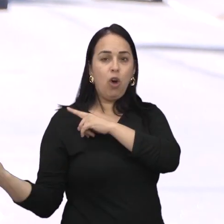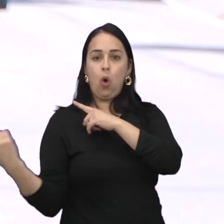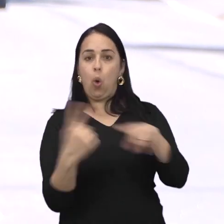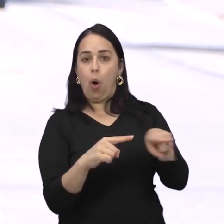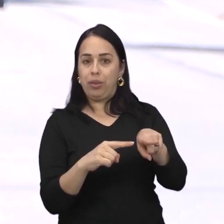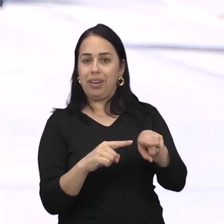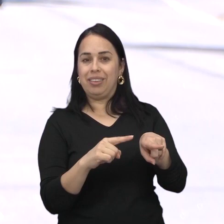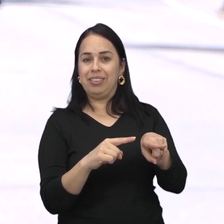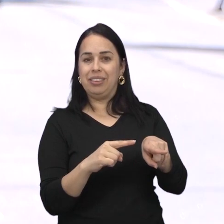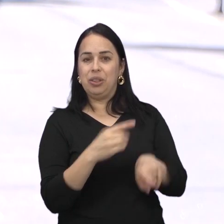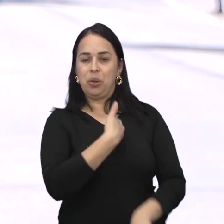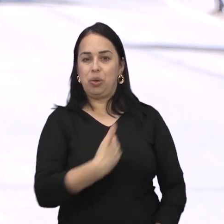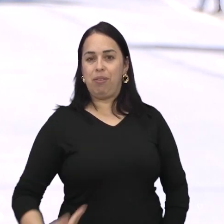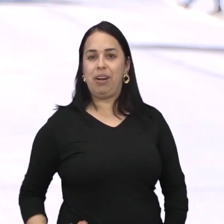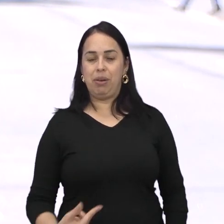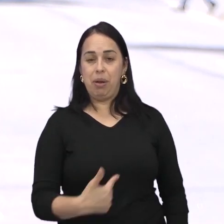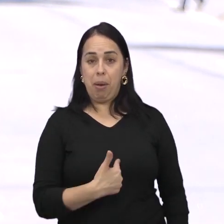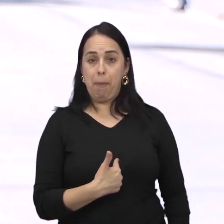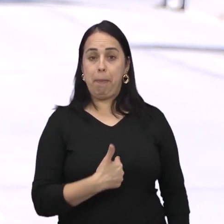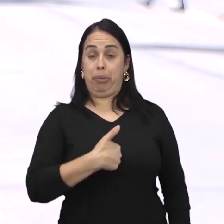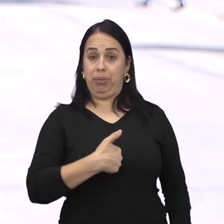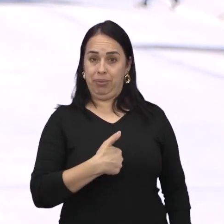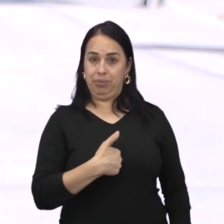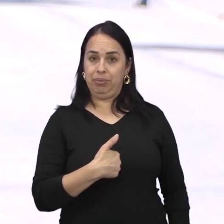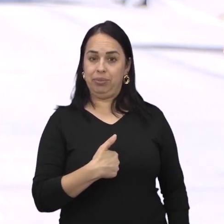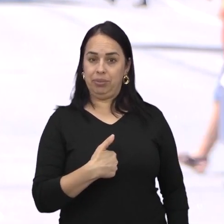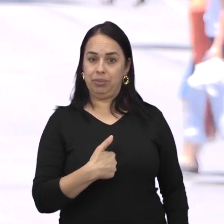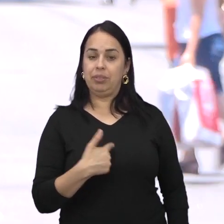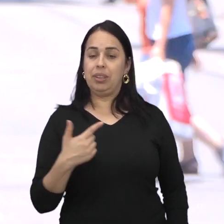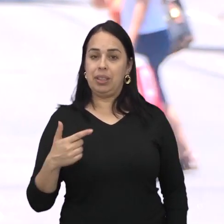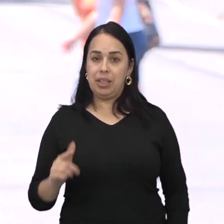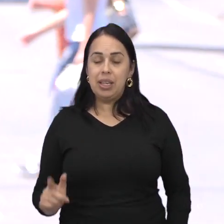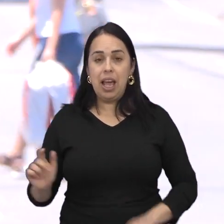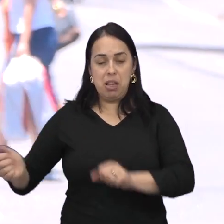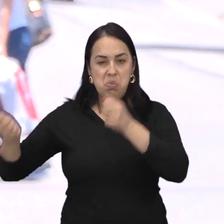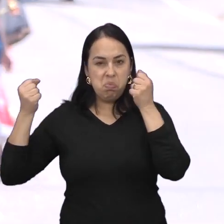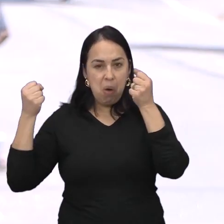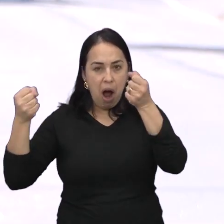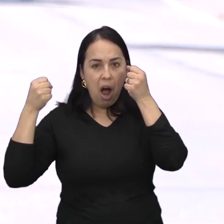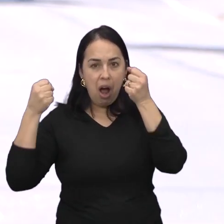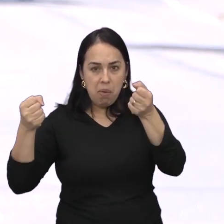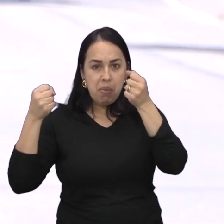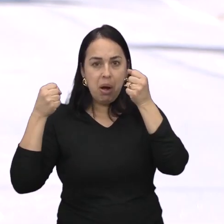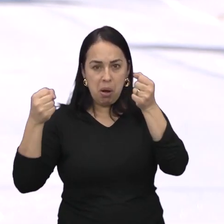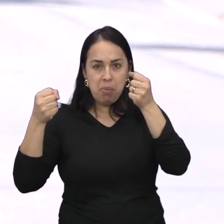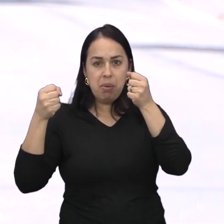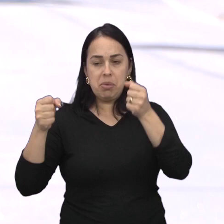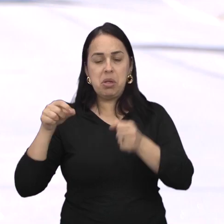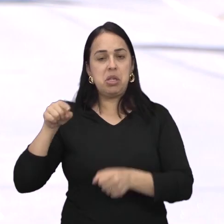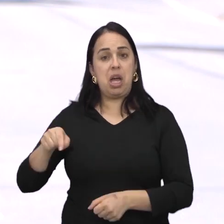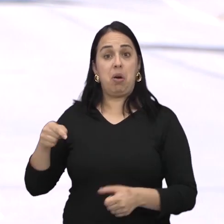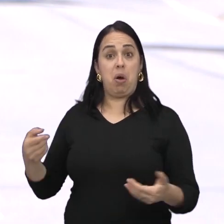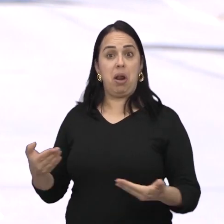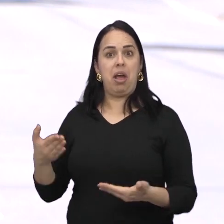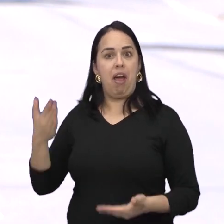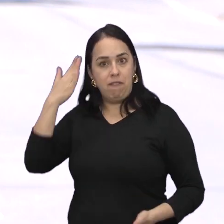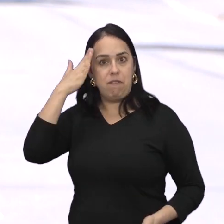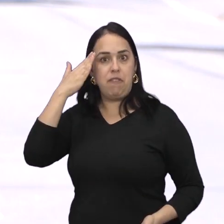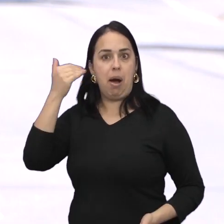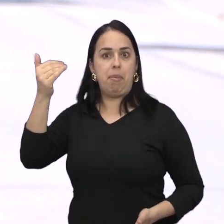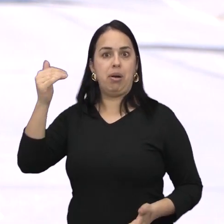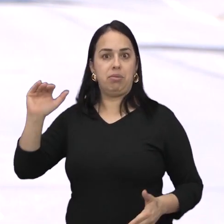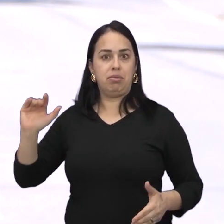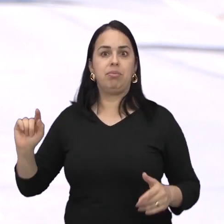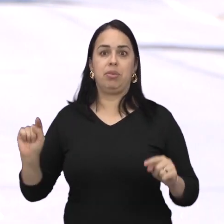contra o governo do então presidente Getúlio Vargas. A morte, durante uma manifestação, transformou esses nomes em símbolos da